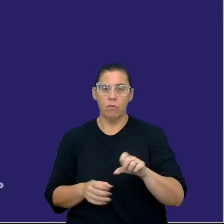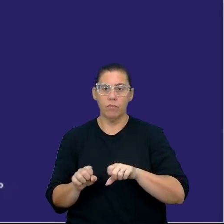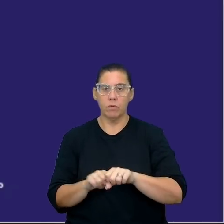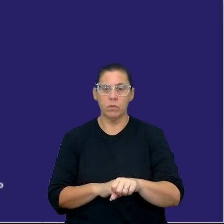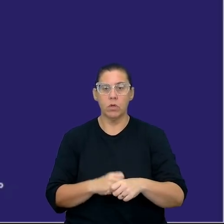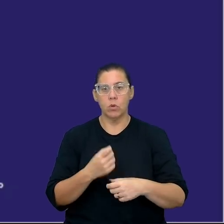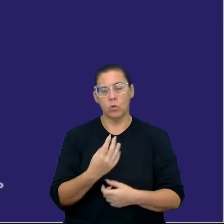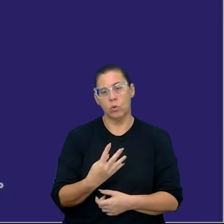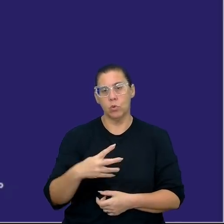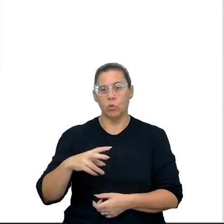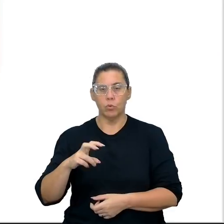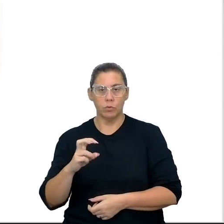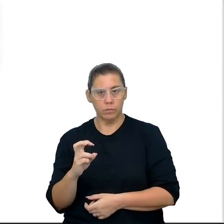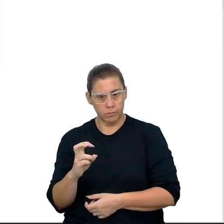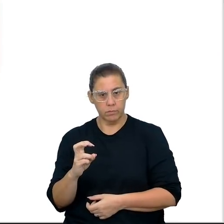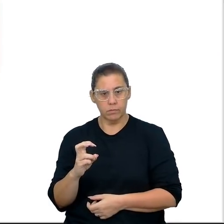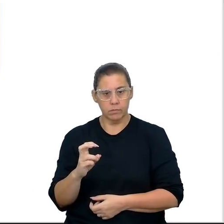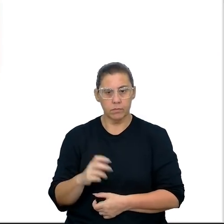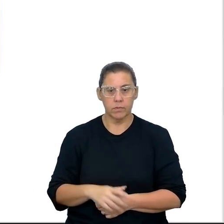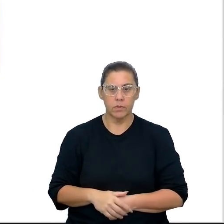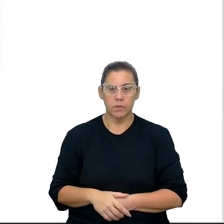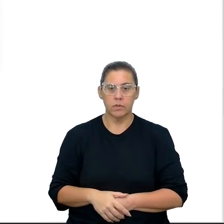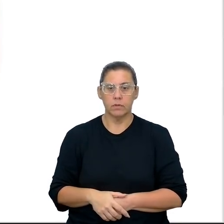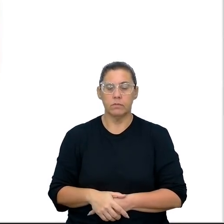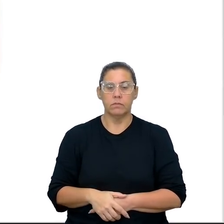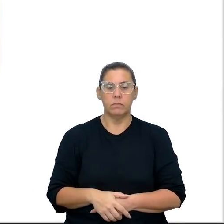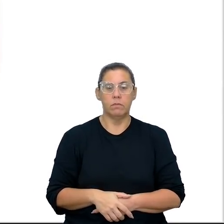outro de 45